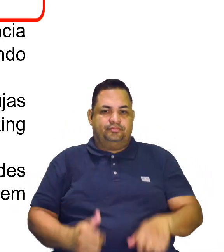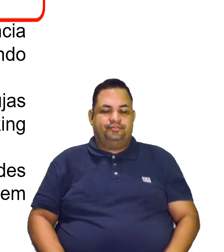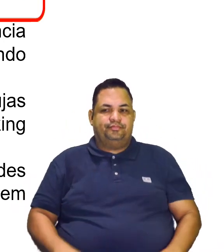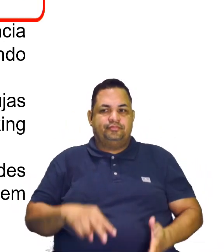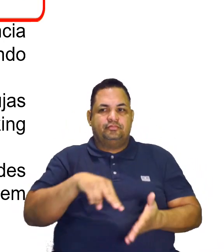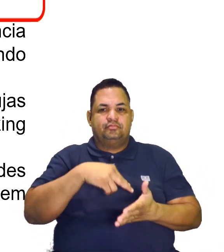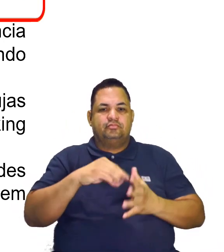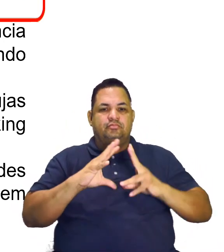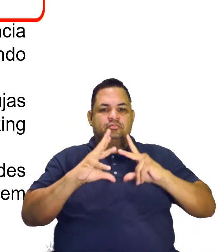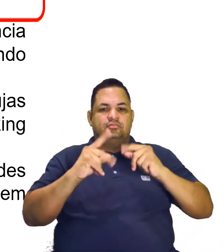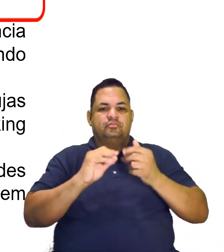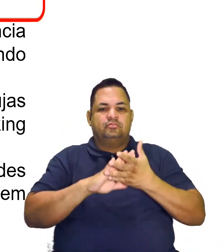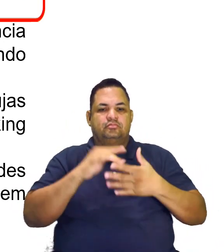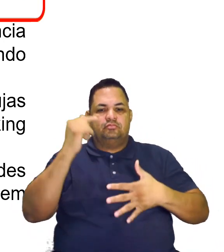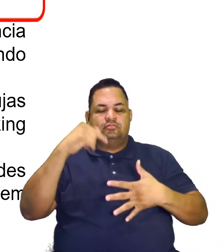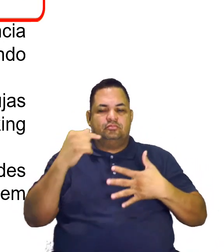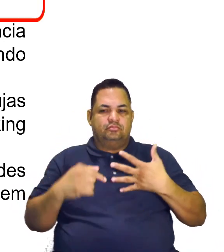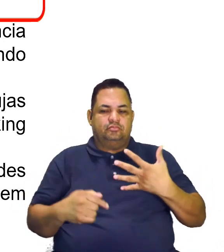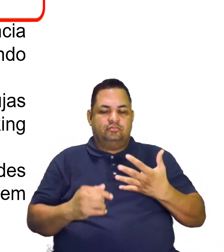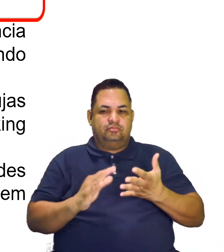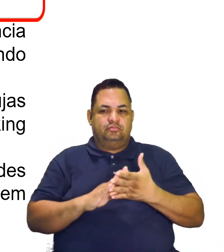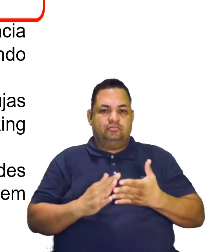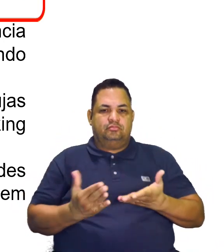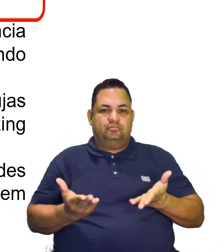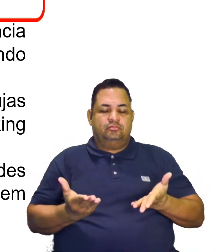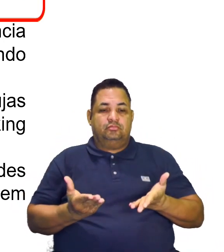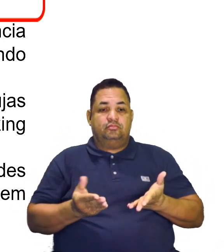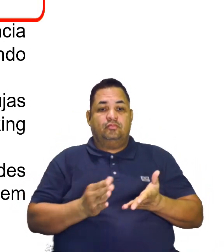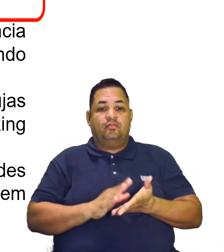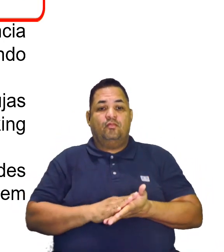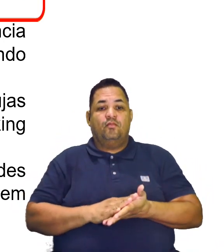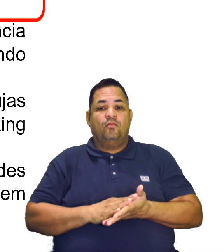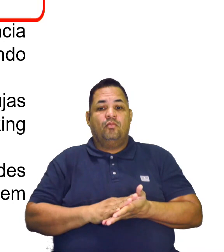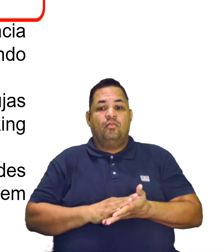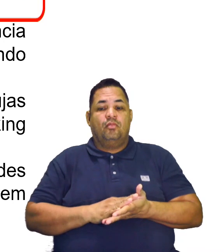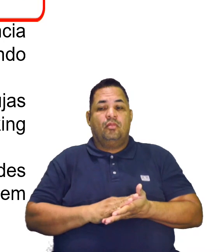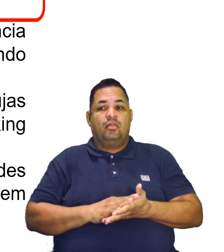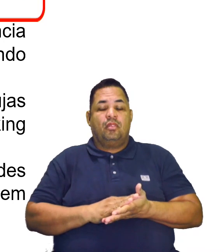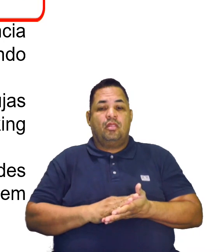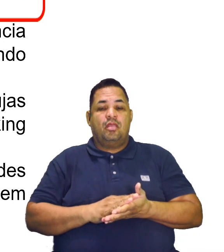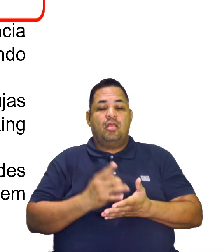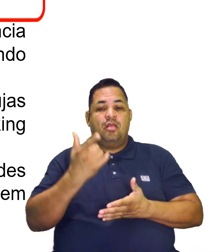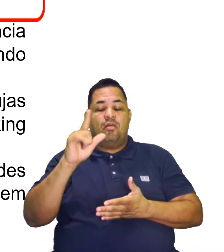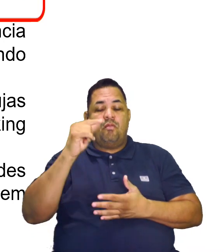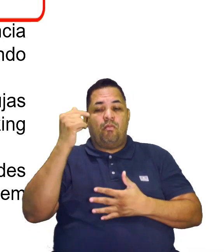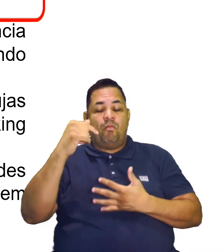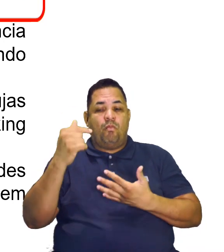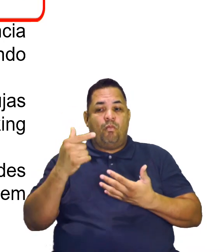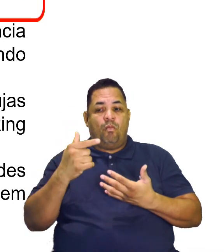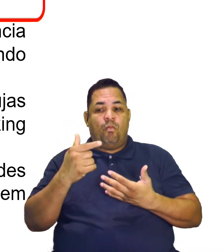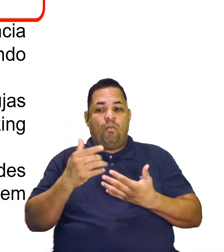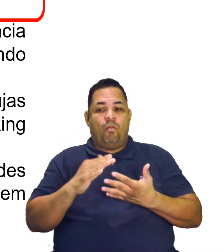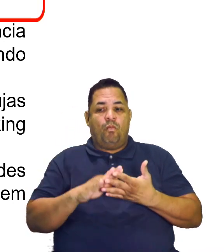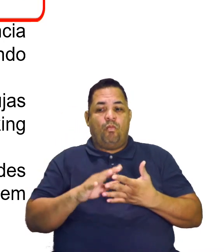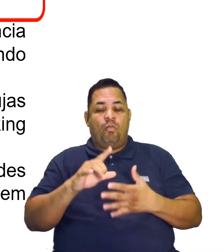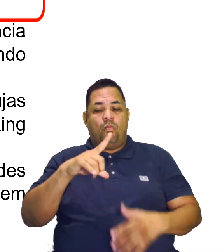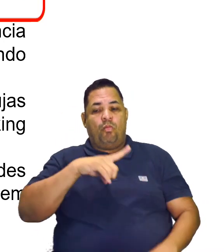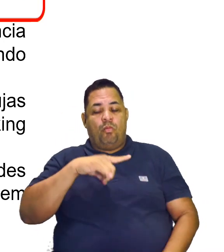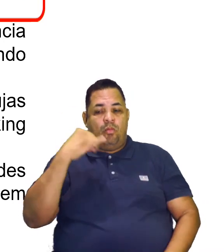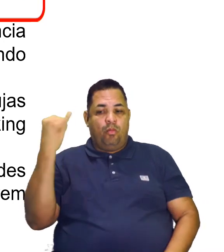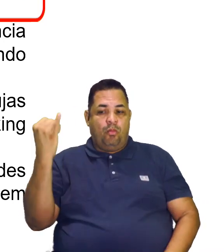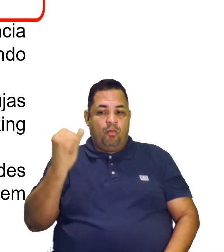Então, a dança tem todos esses elementos aí, pessoal. Então, é claro que as outras questões